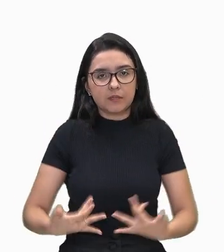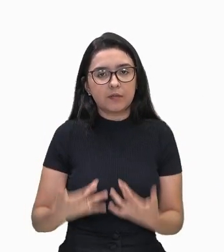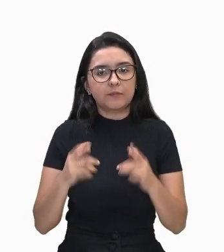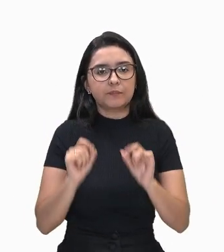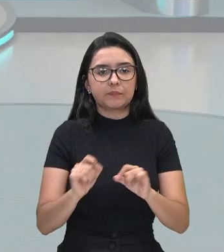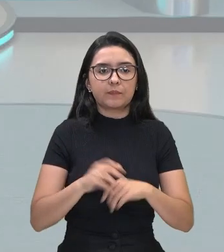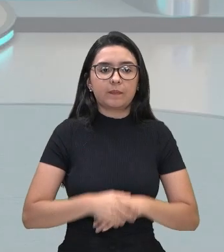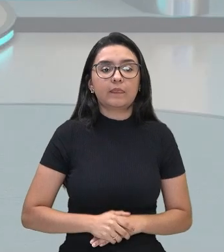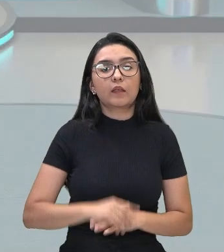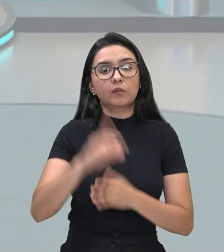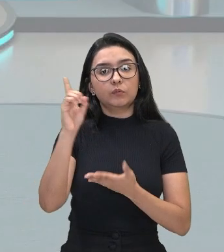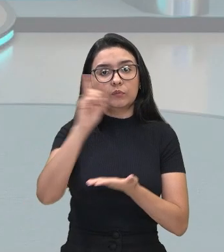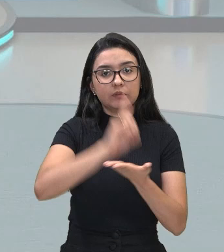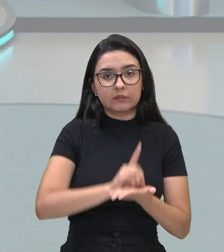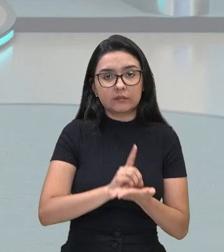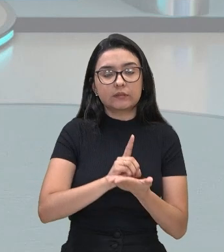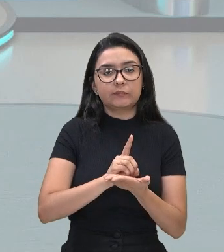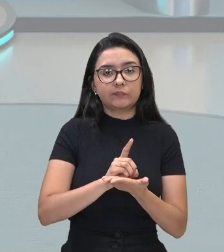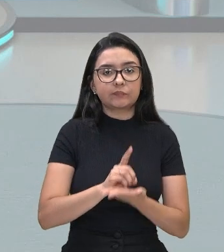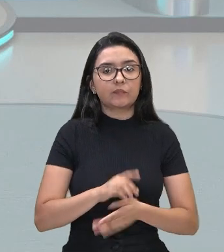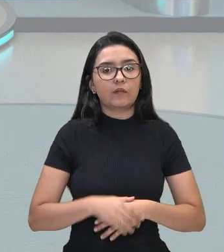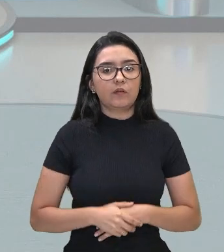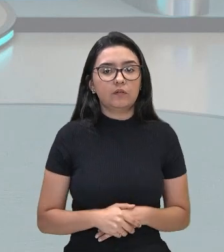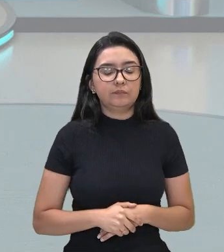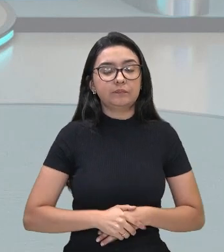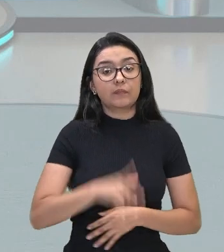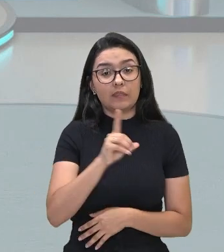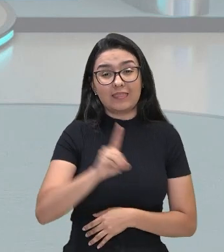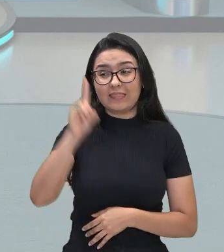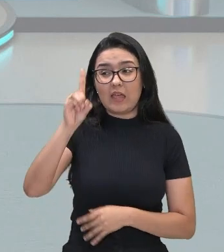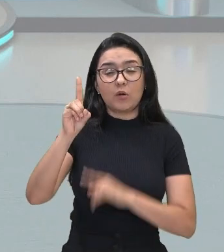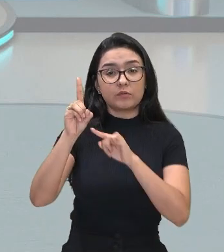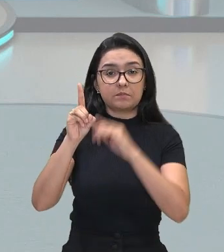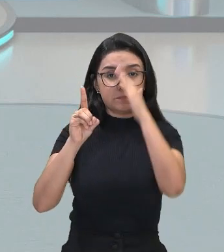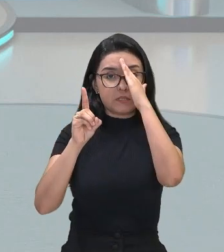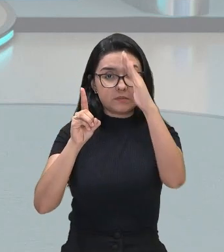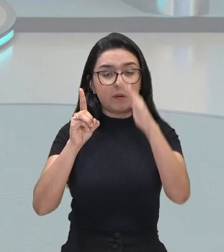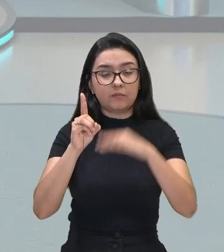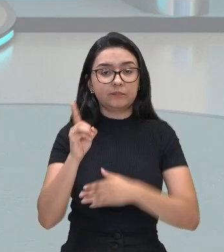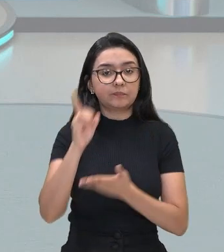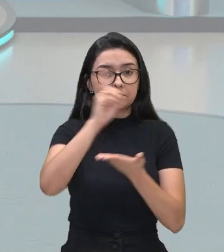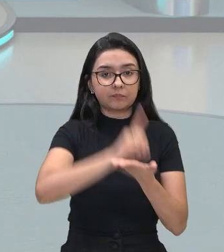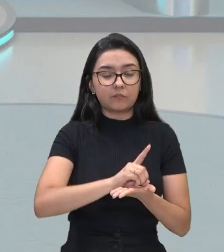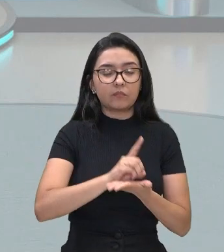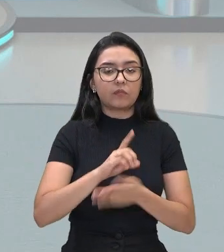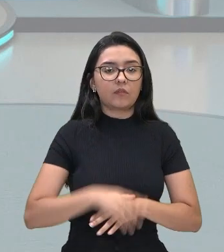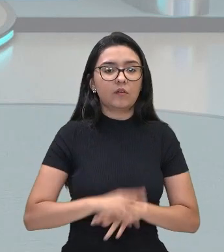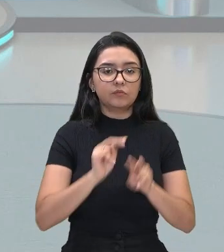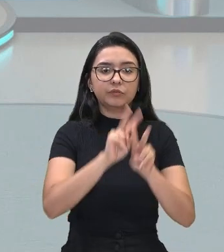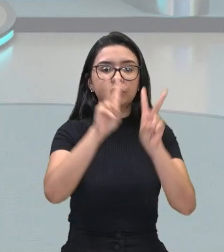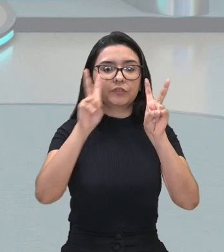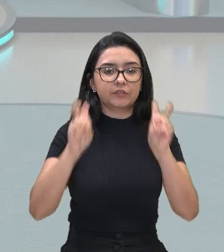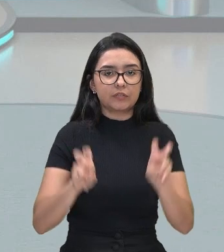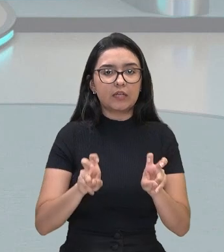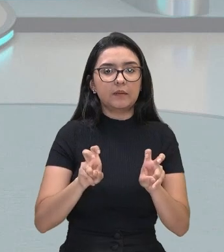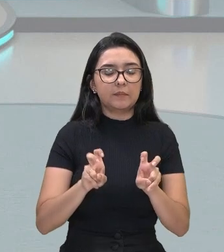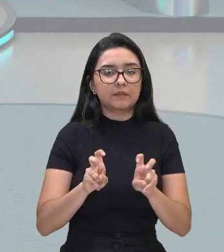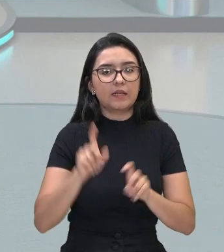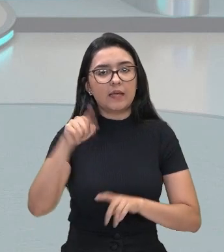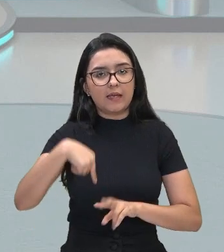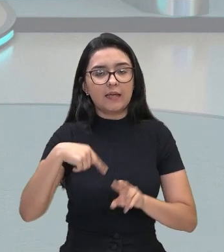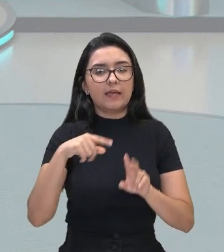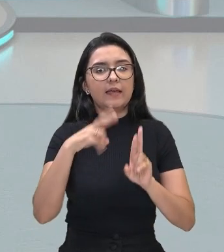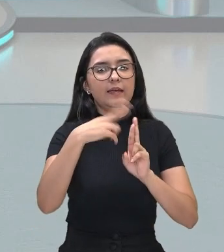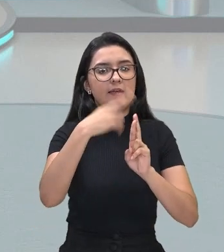o teocentrismo, ou seja, Deus como centro do mundo. Os temas eram religiosos,